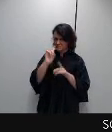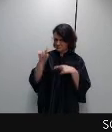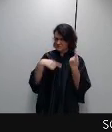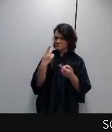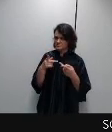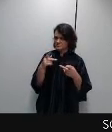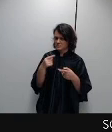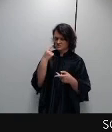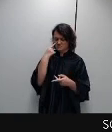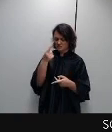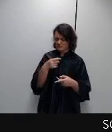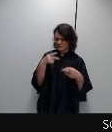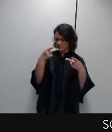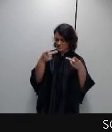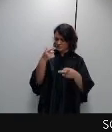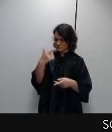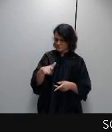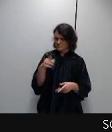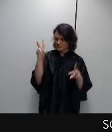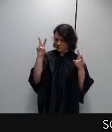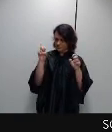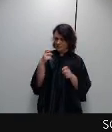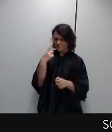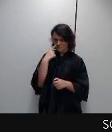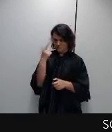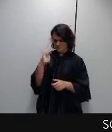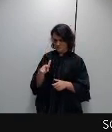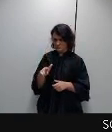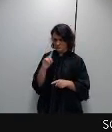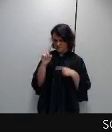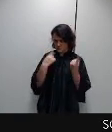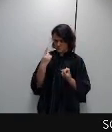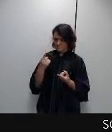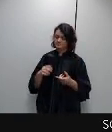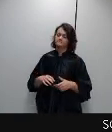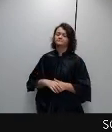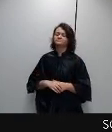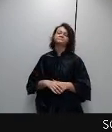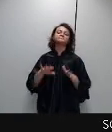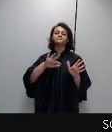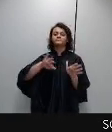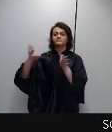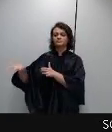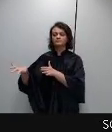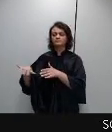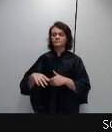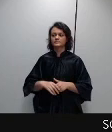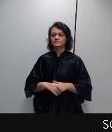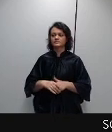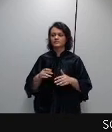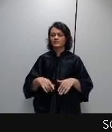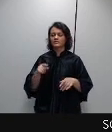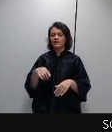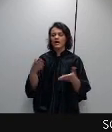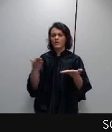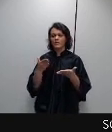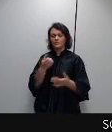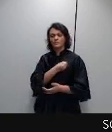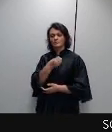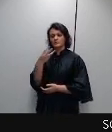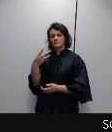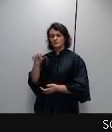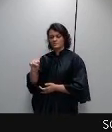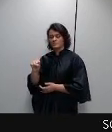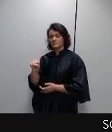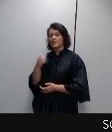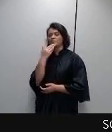este este tema bem é vamos agora para o item 38 é o recurso